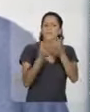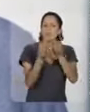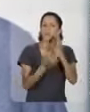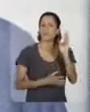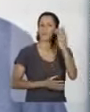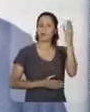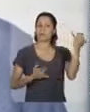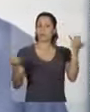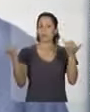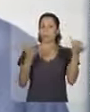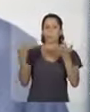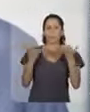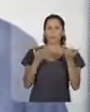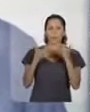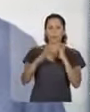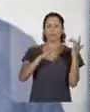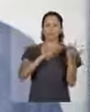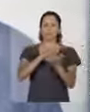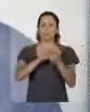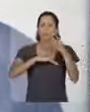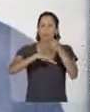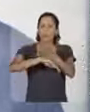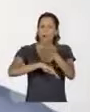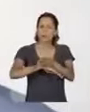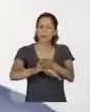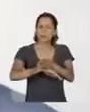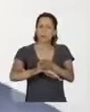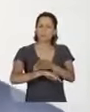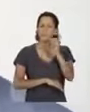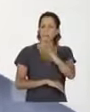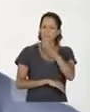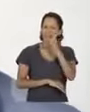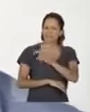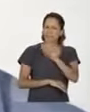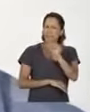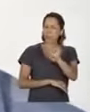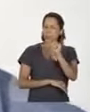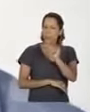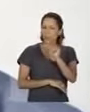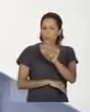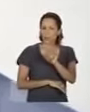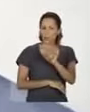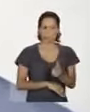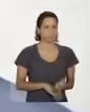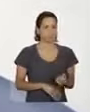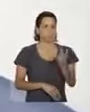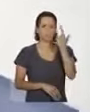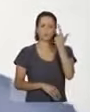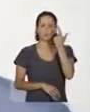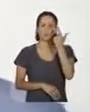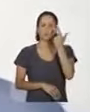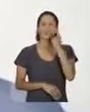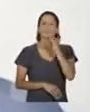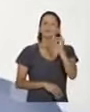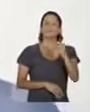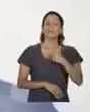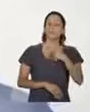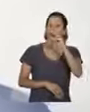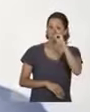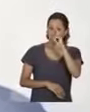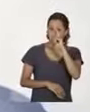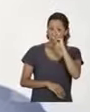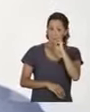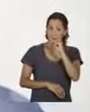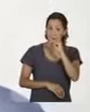notícias falsas pelas redes sociais, pelo WhatsApp. Uma dessas mentiras deslavadas diz que eu e